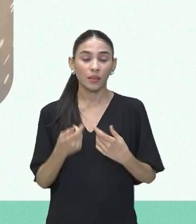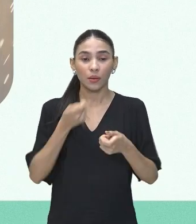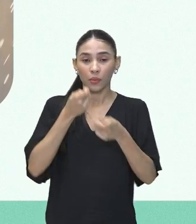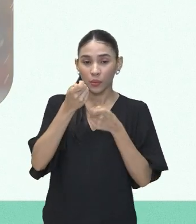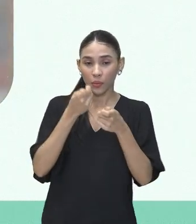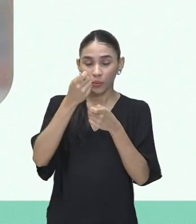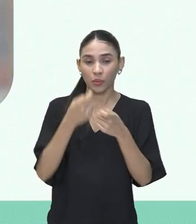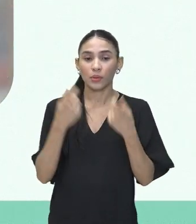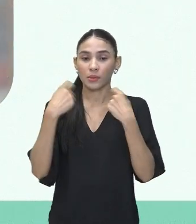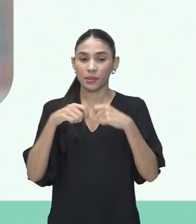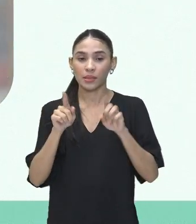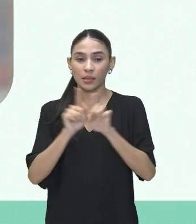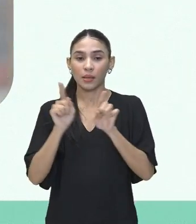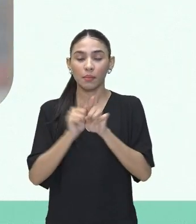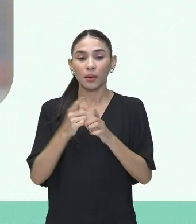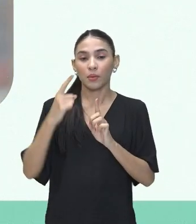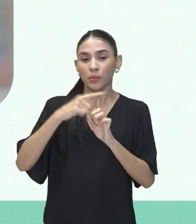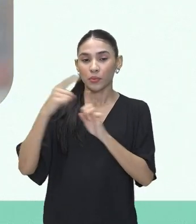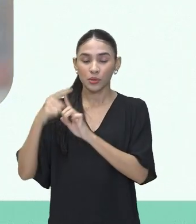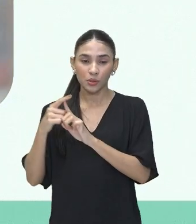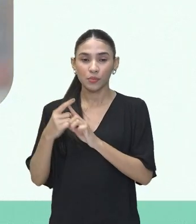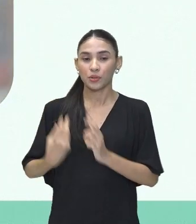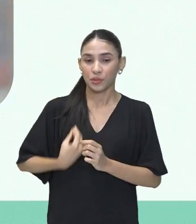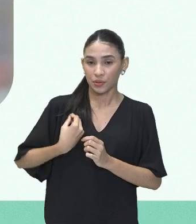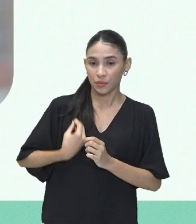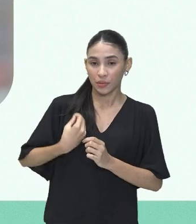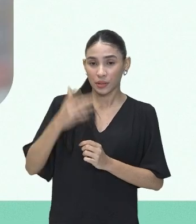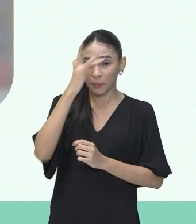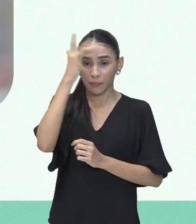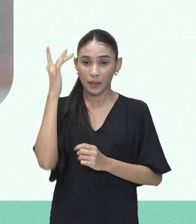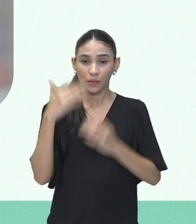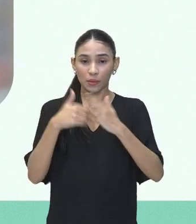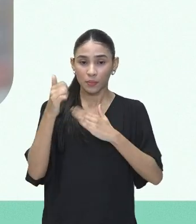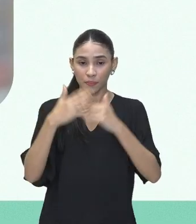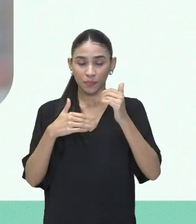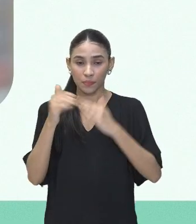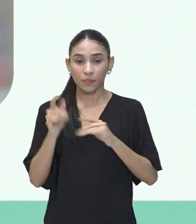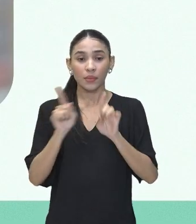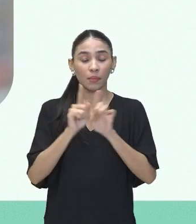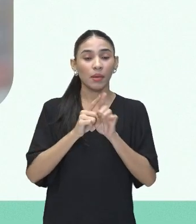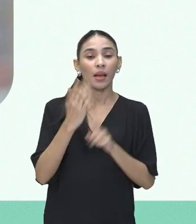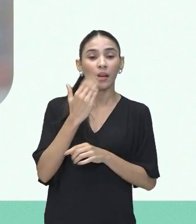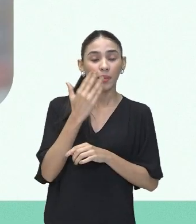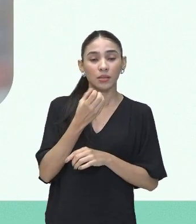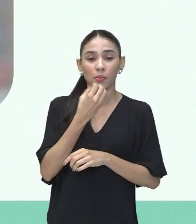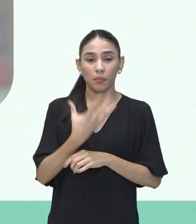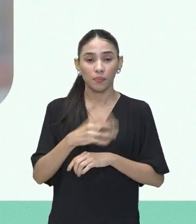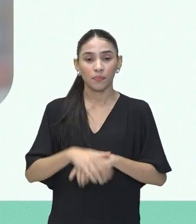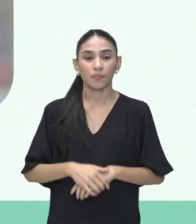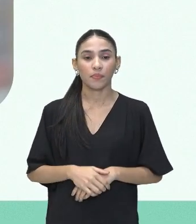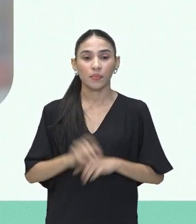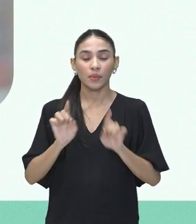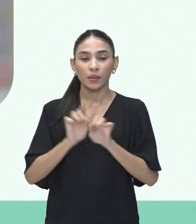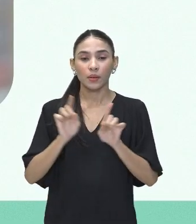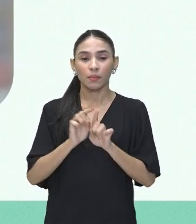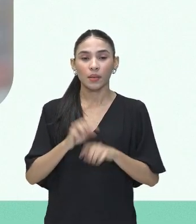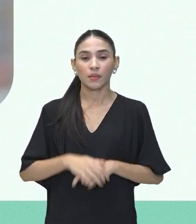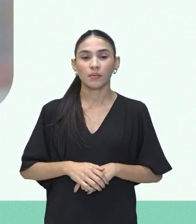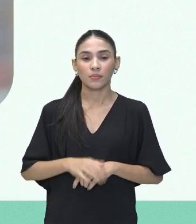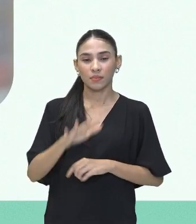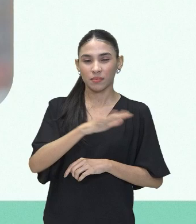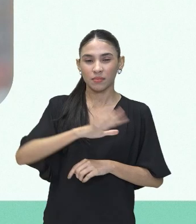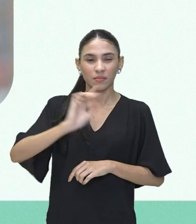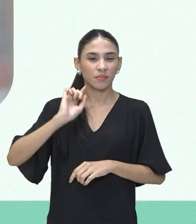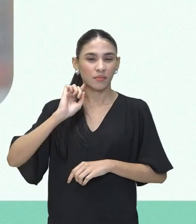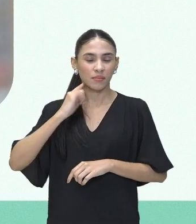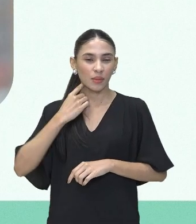deve considerar o estilo de vida do trabalhador, tabagismo, alimentação, assim como a poluição atmosférica da região de